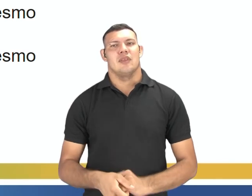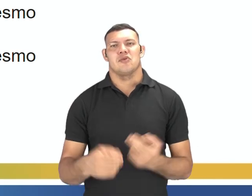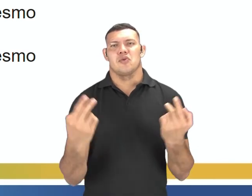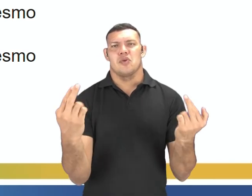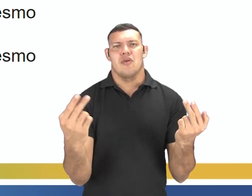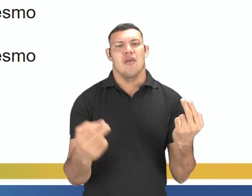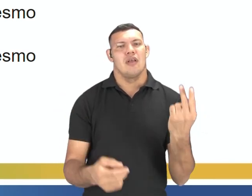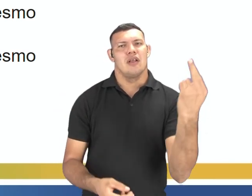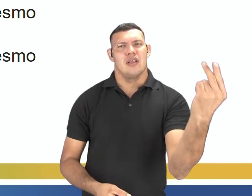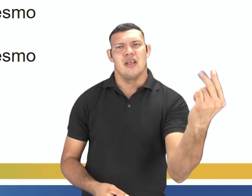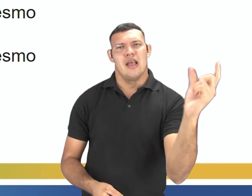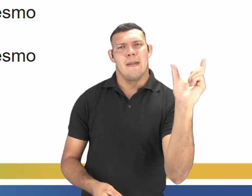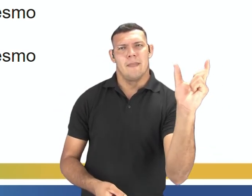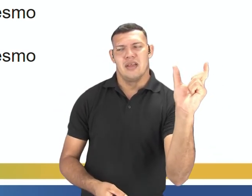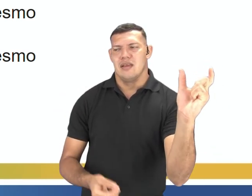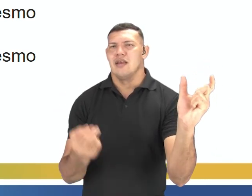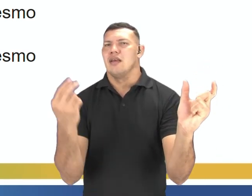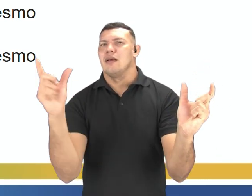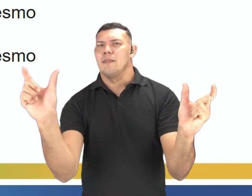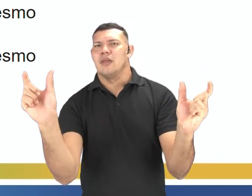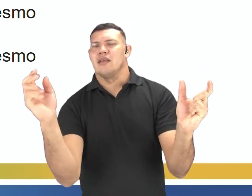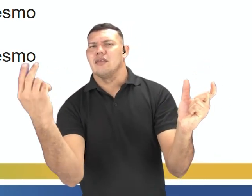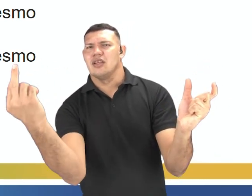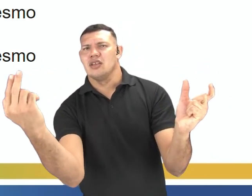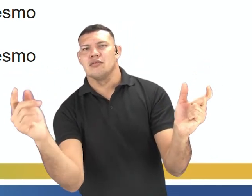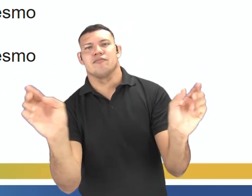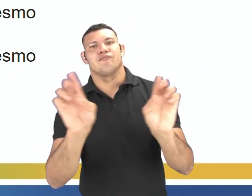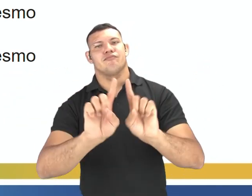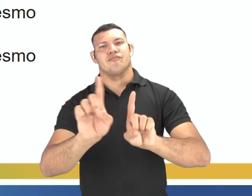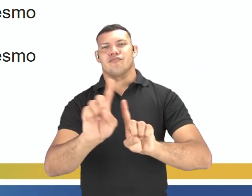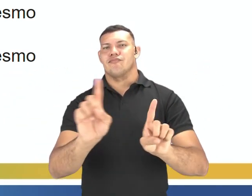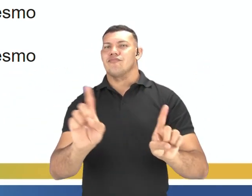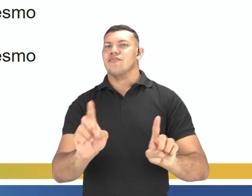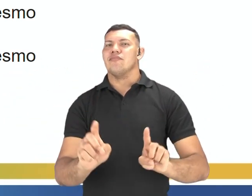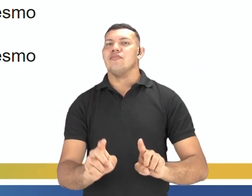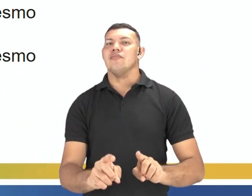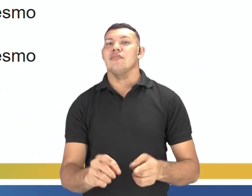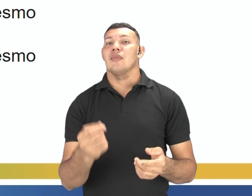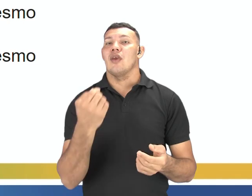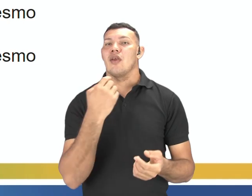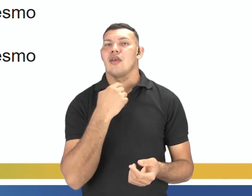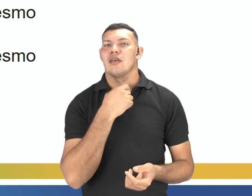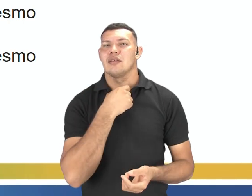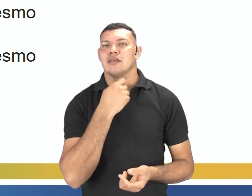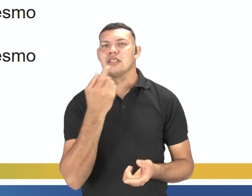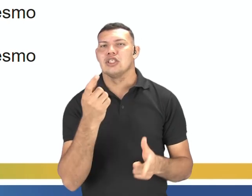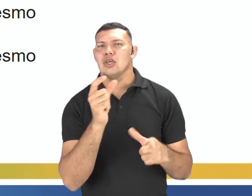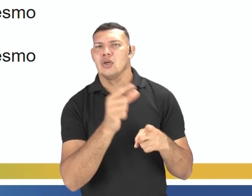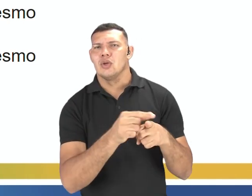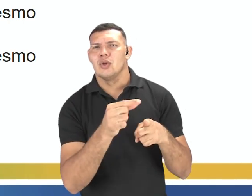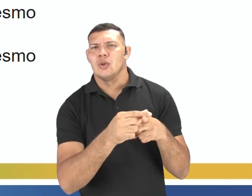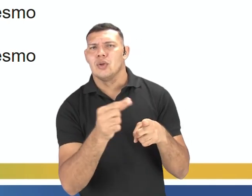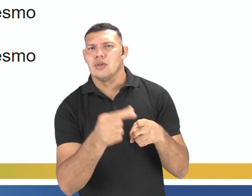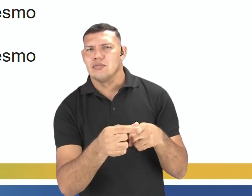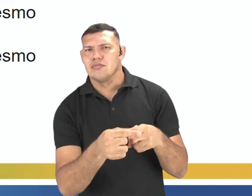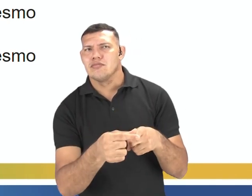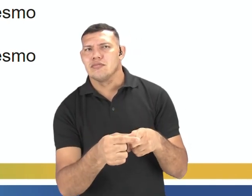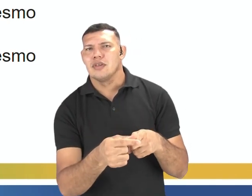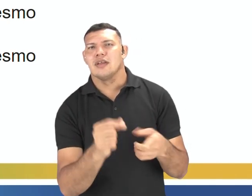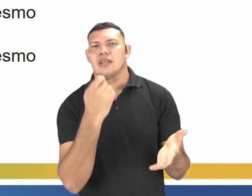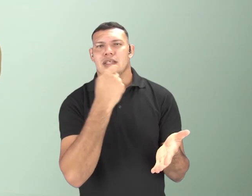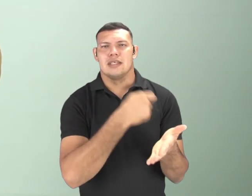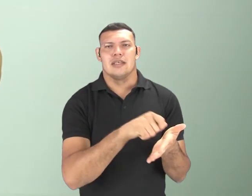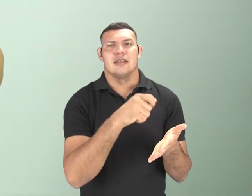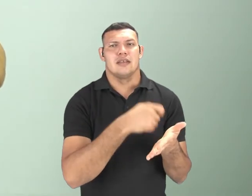outro, seja a mesma coisa. Então, seria aí a semelhança fônica. A grafia é diferente,